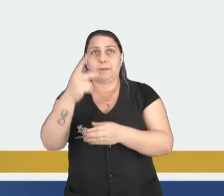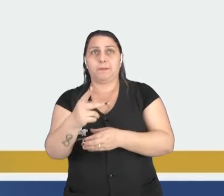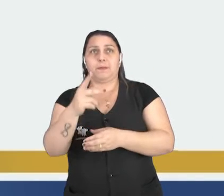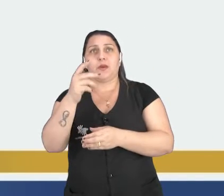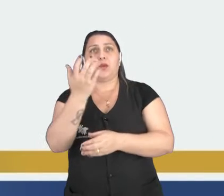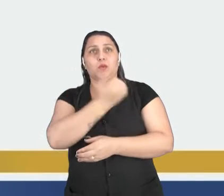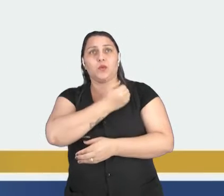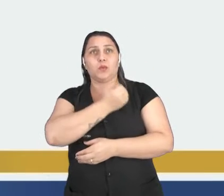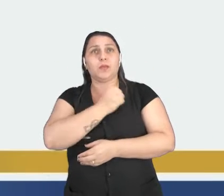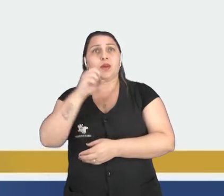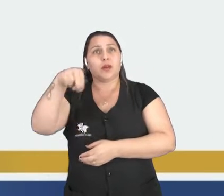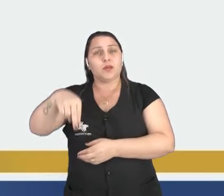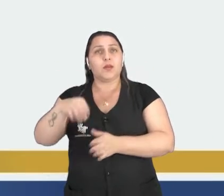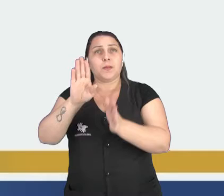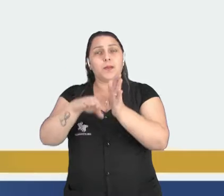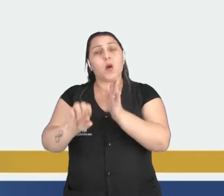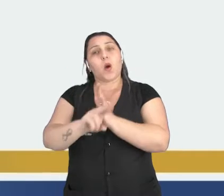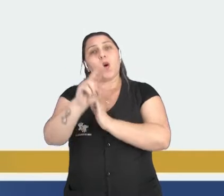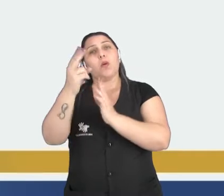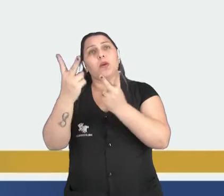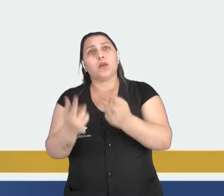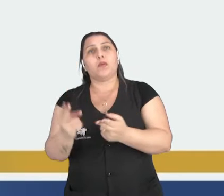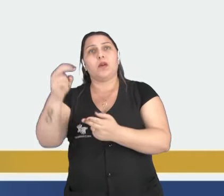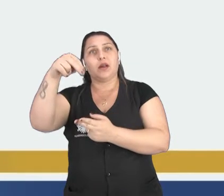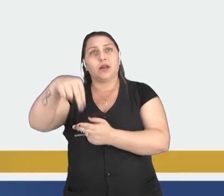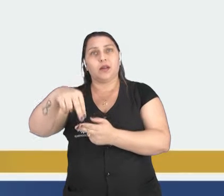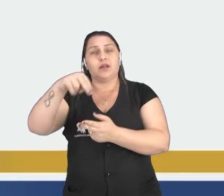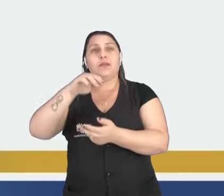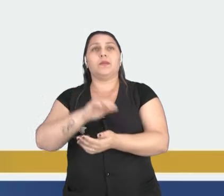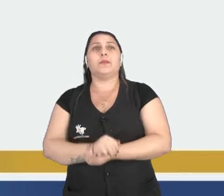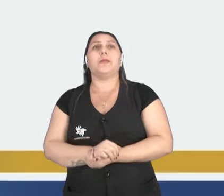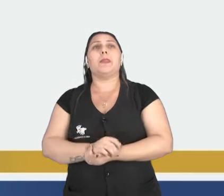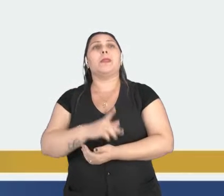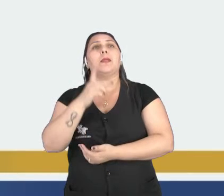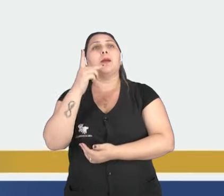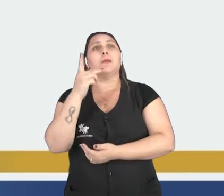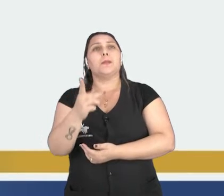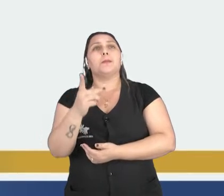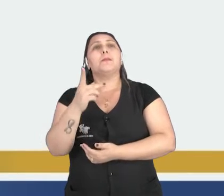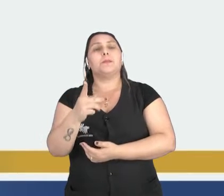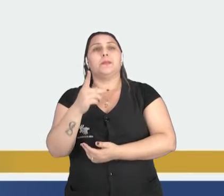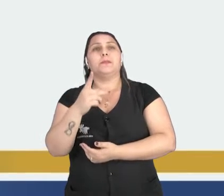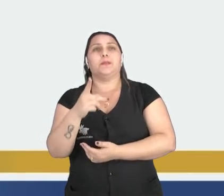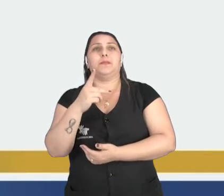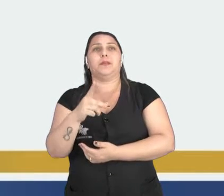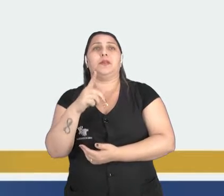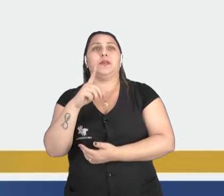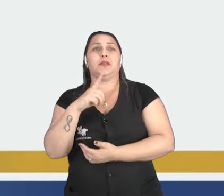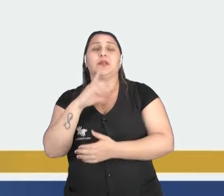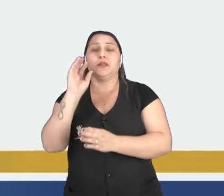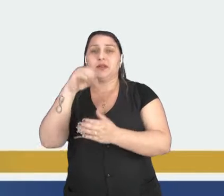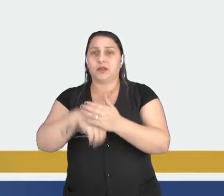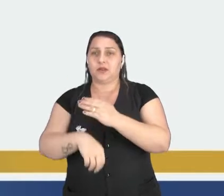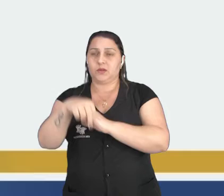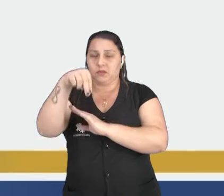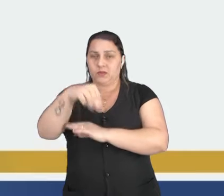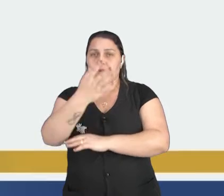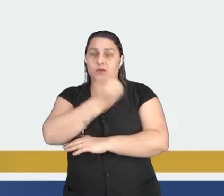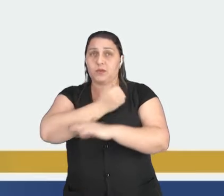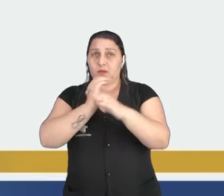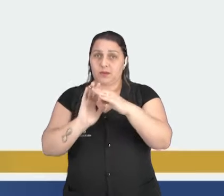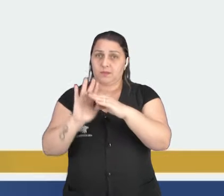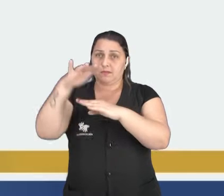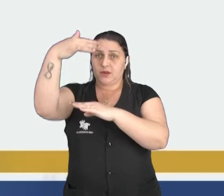um número natural menor ou igual a n, tá? É do P, que são as posições que tem que estar dentro do n, que é o número